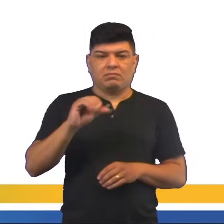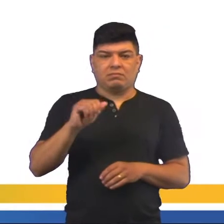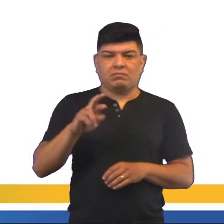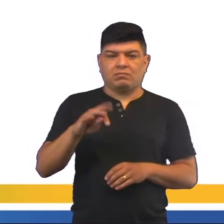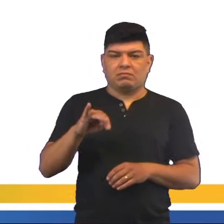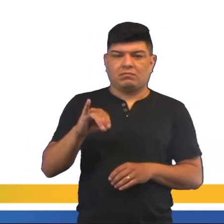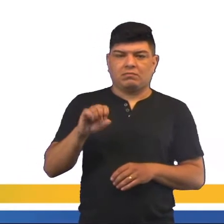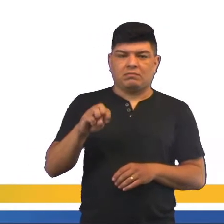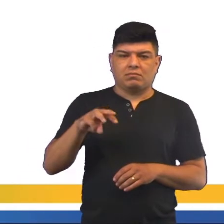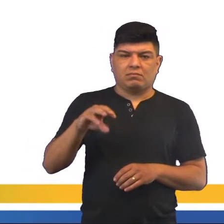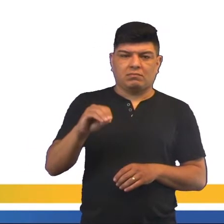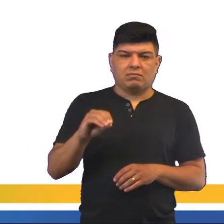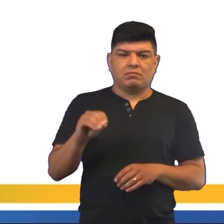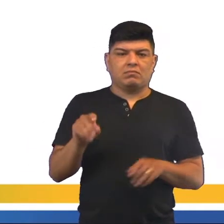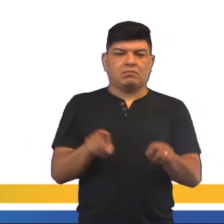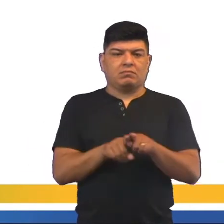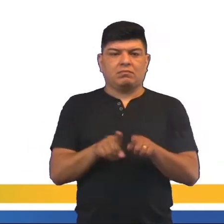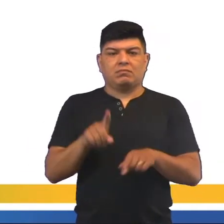Durante esse movimento,